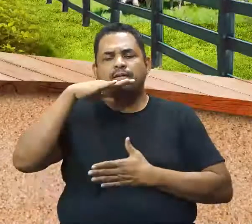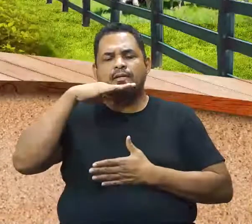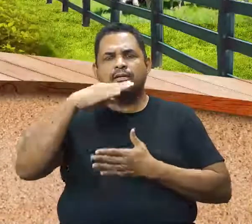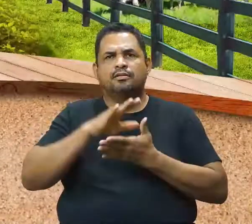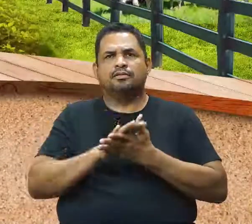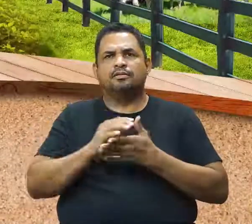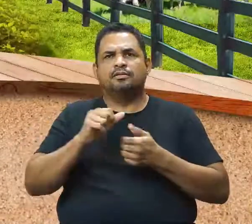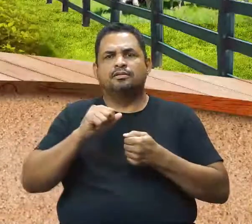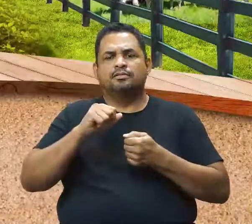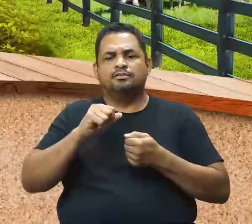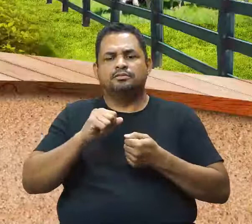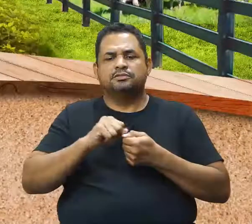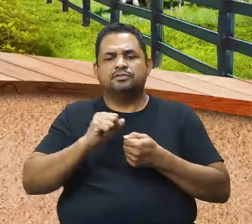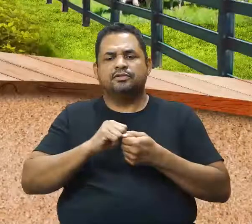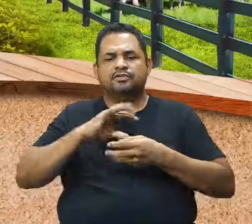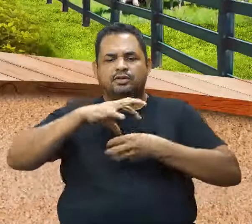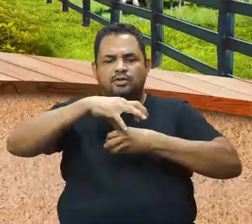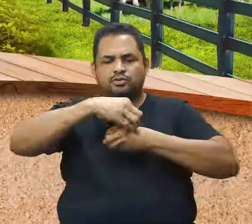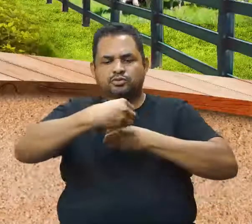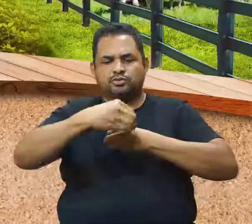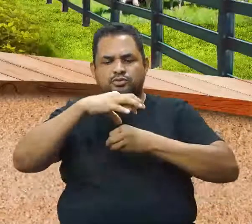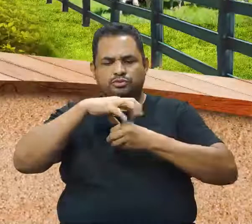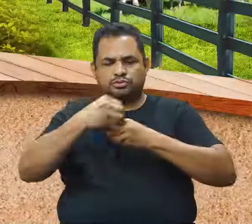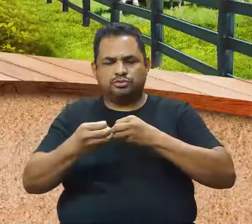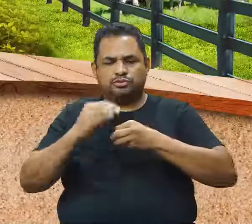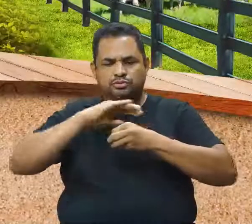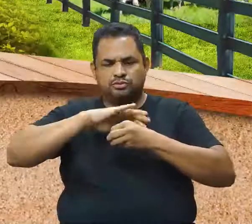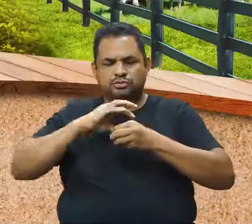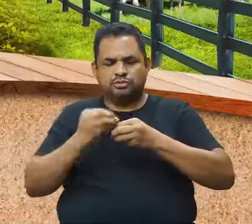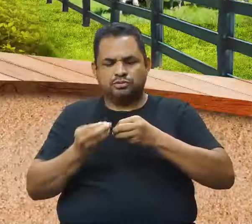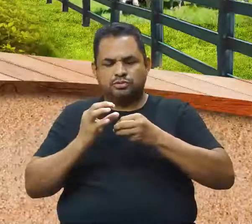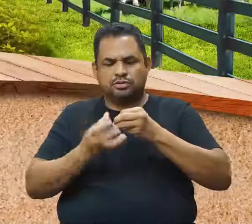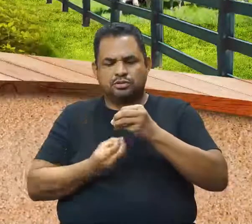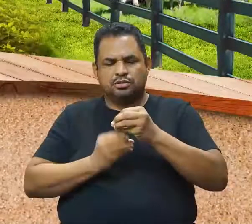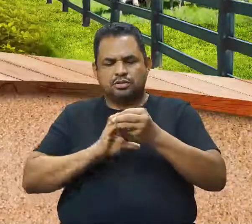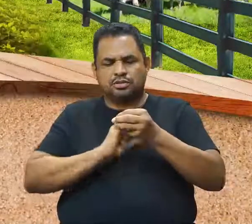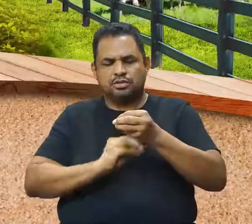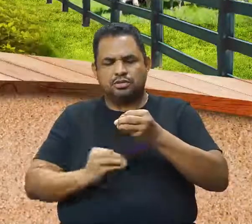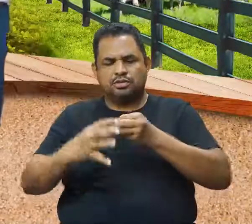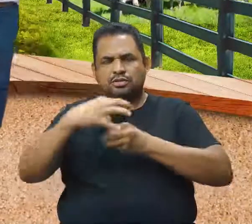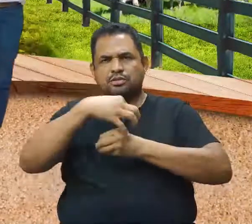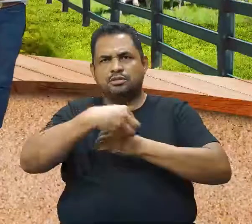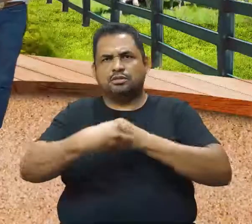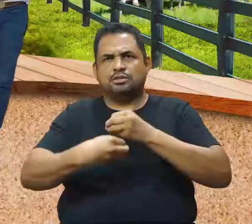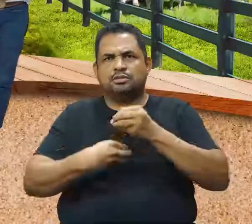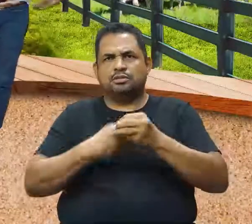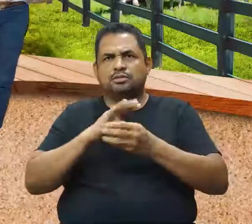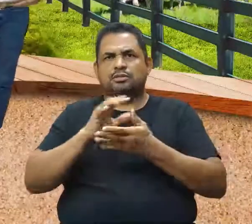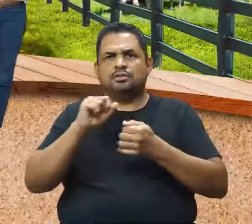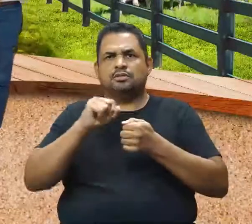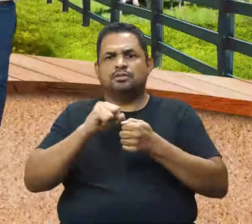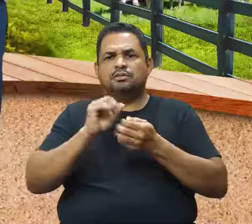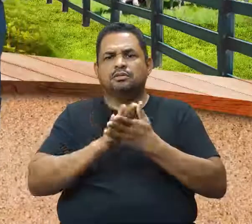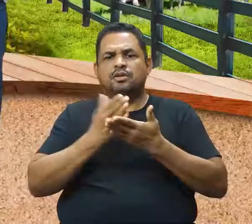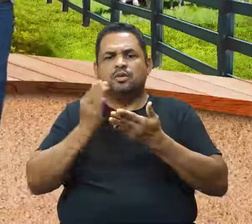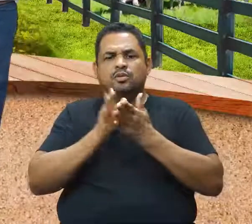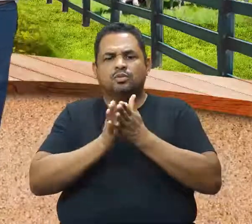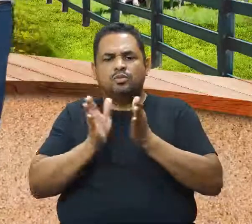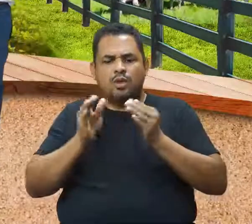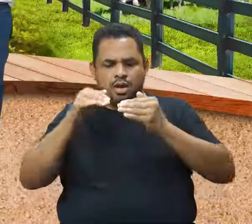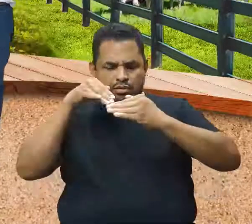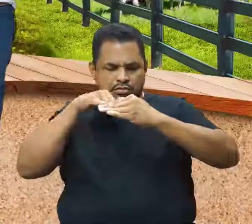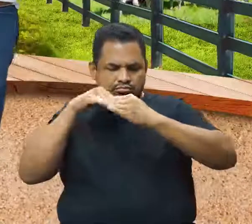faz a despolpa, aí tira aquela carne, né, da manga, e você faz a embalagem